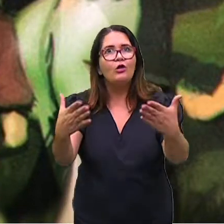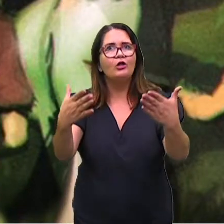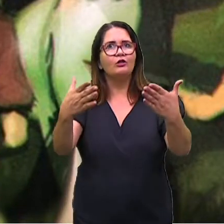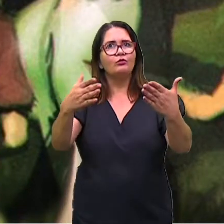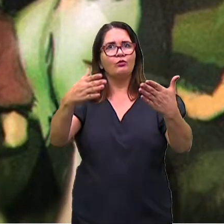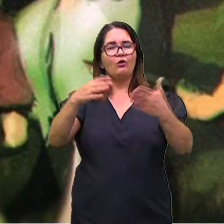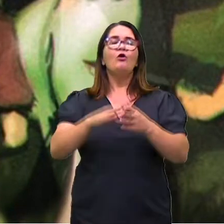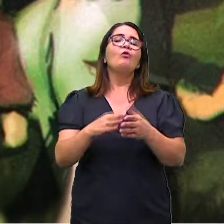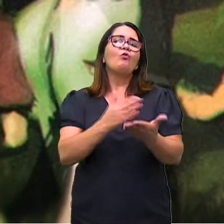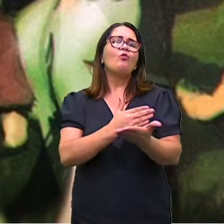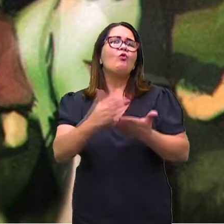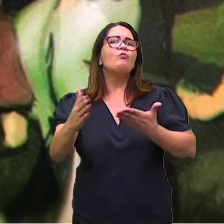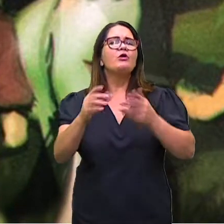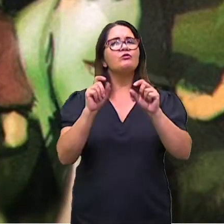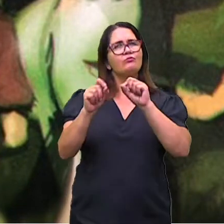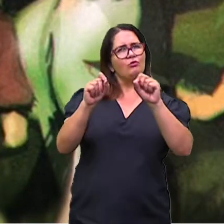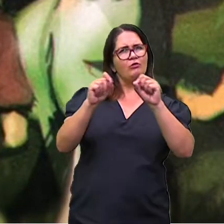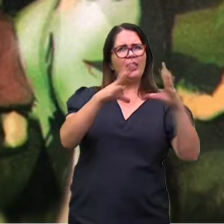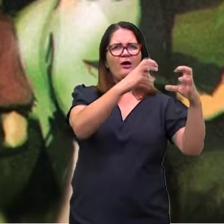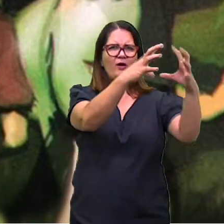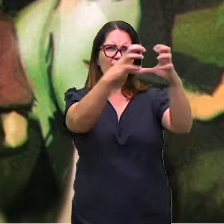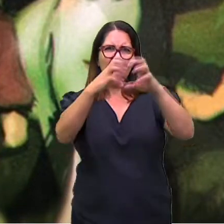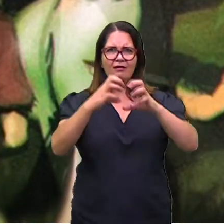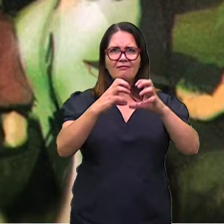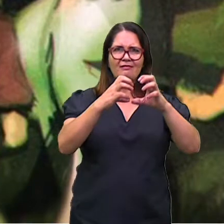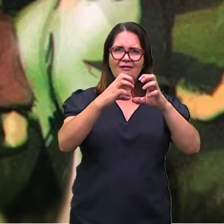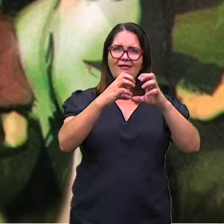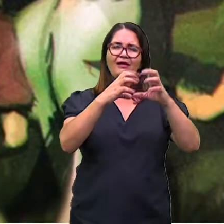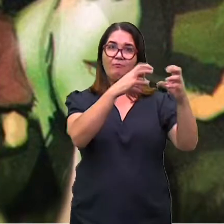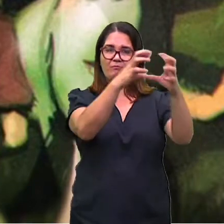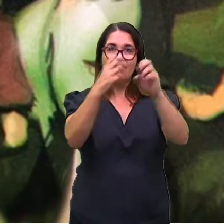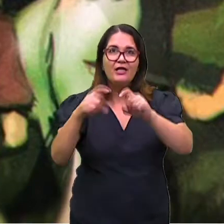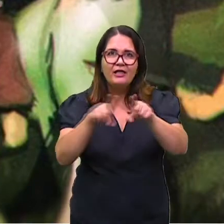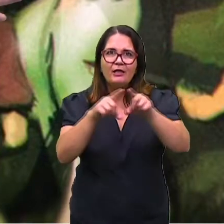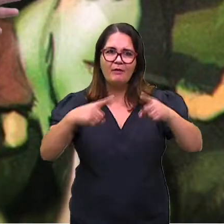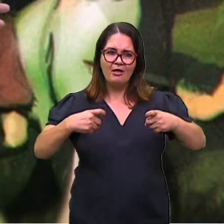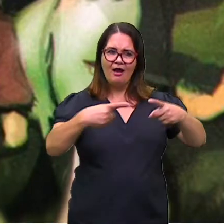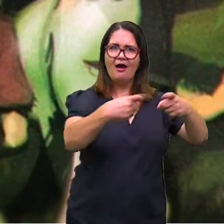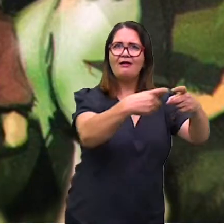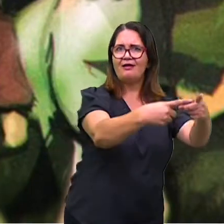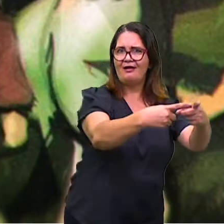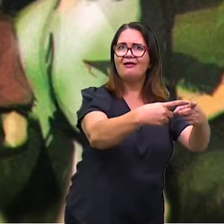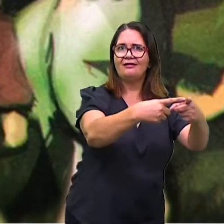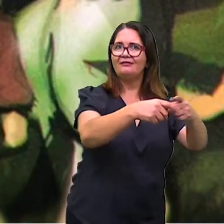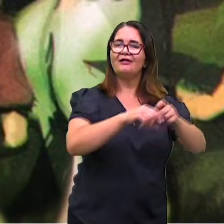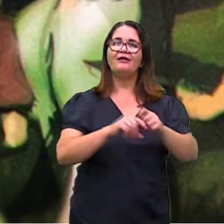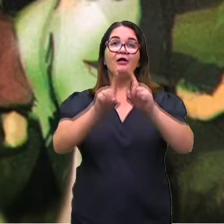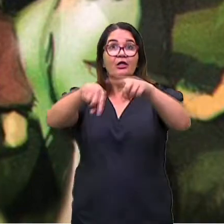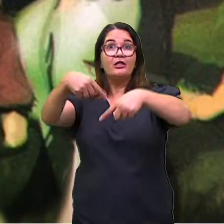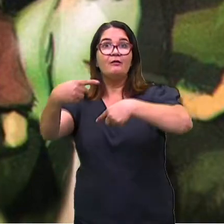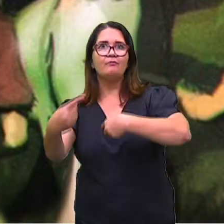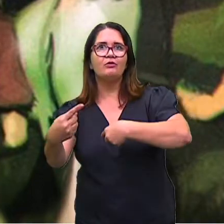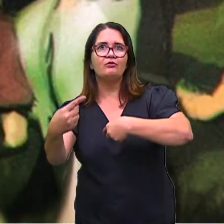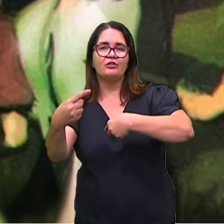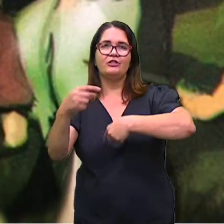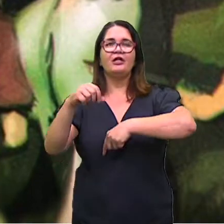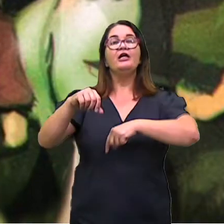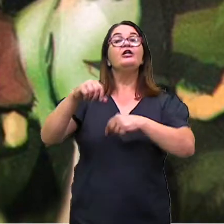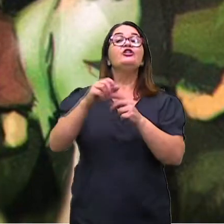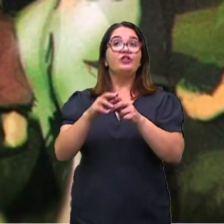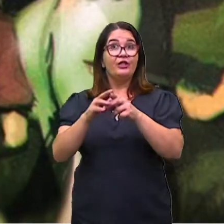Batalha de Roncesvalles, em 778 d.C., Roland